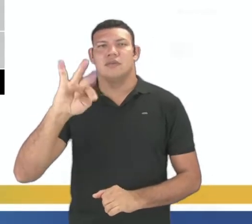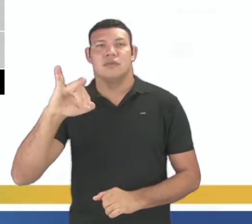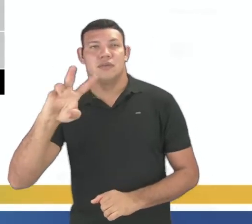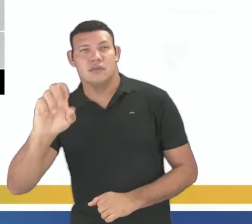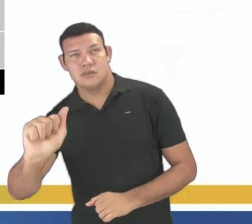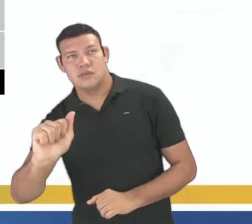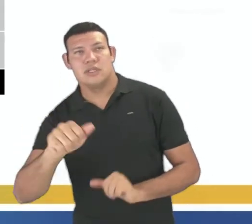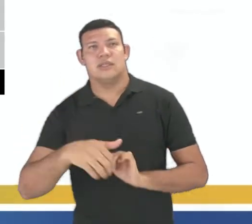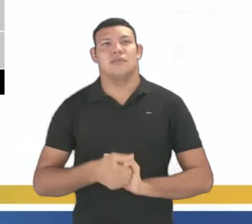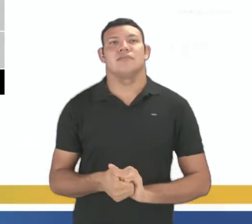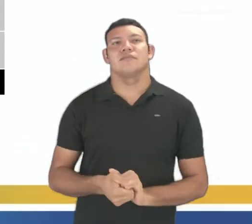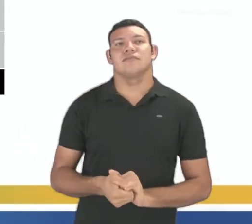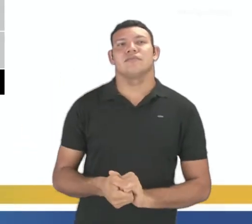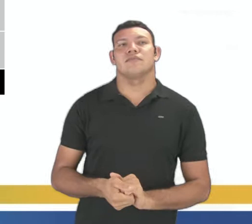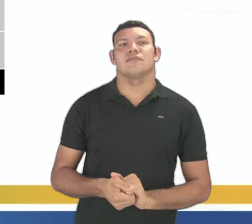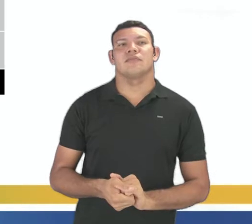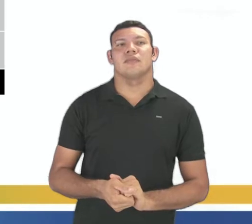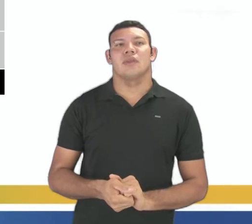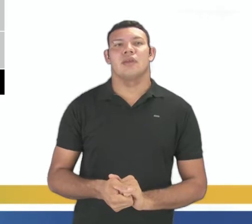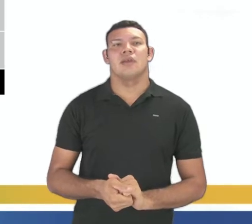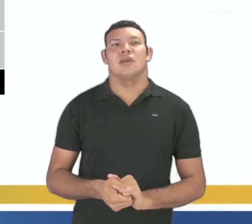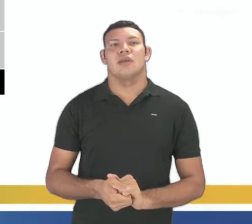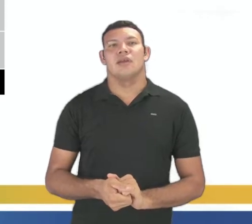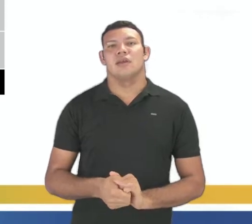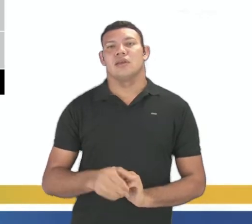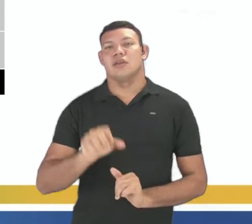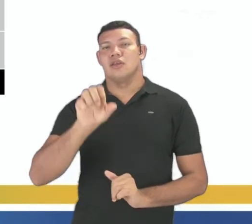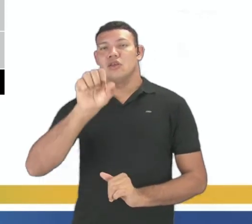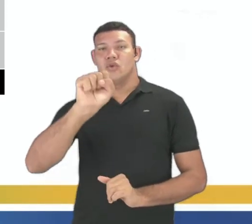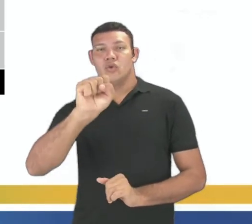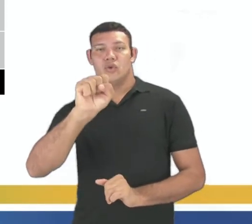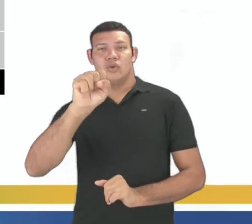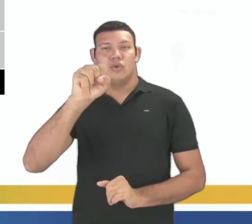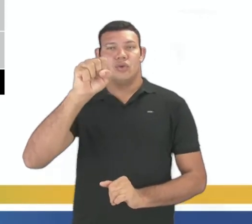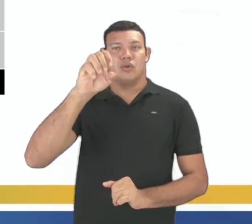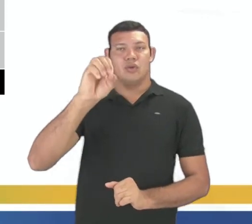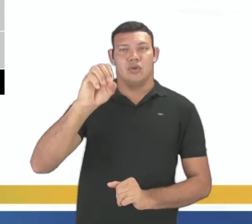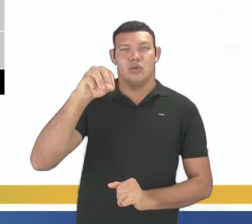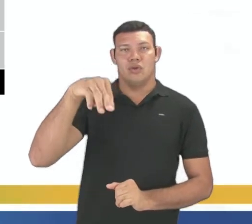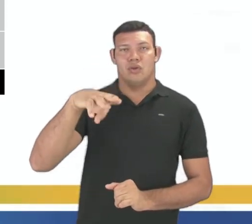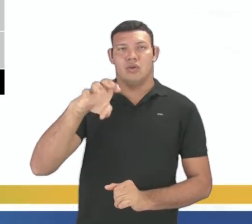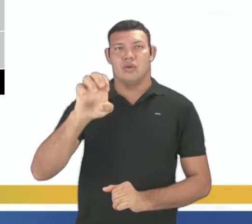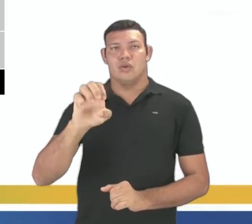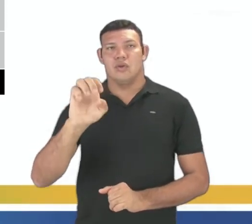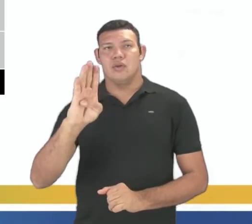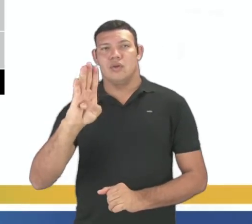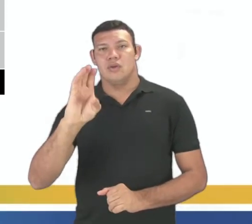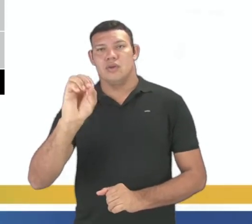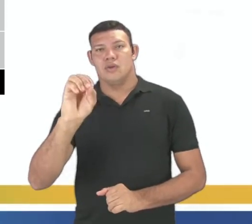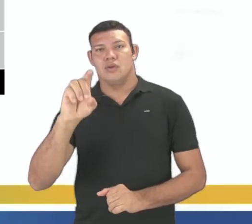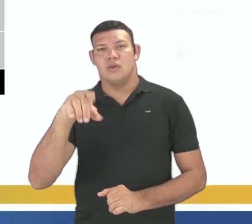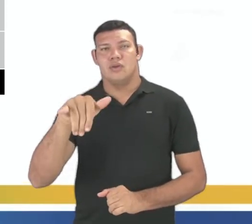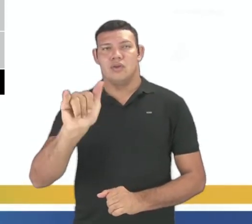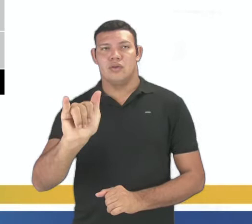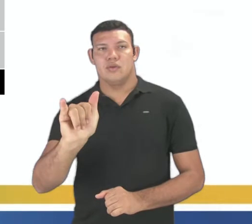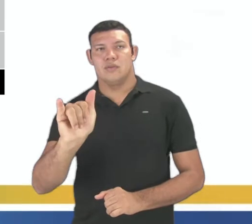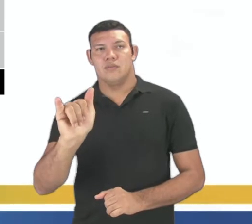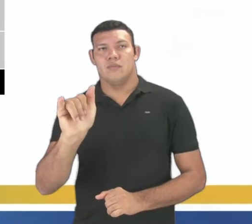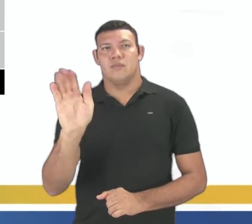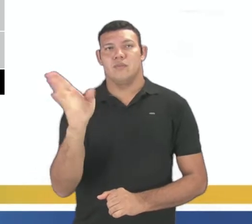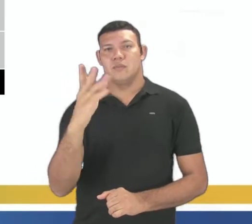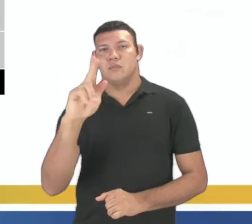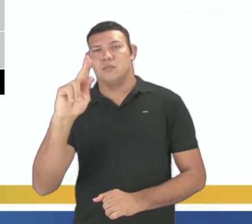bem? Alguém. Com any e pessoas, nós podemos falar anybody.